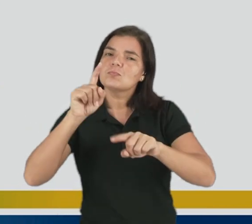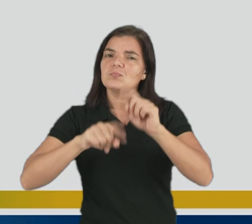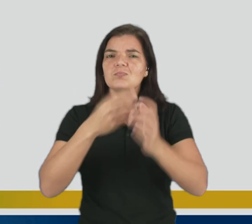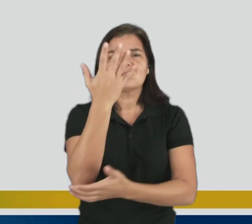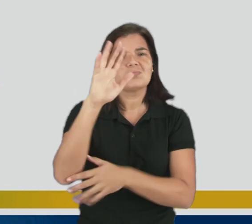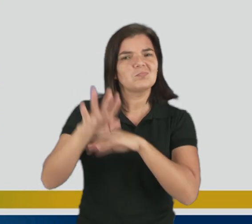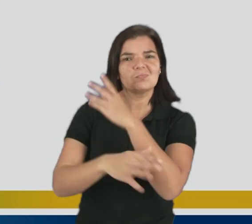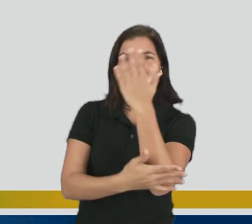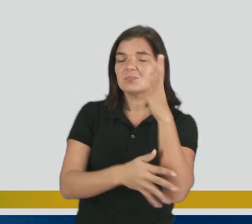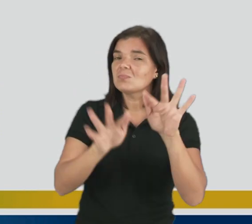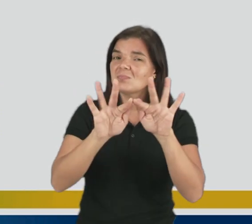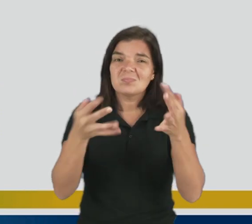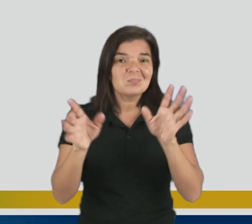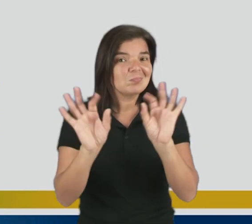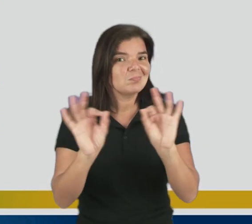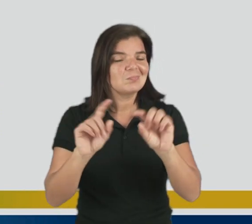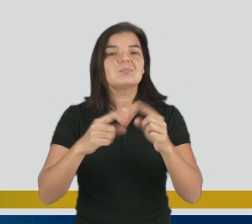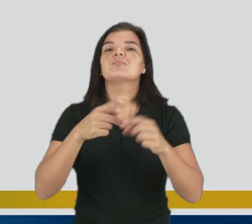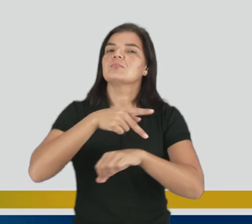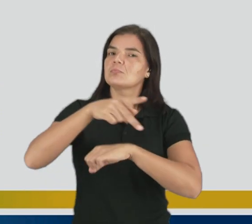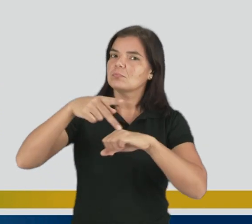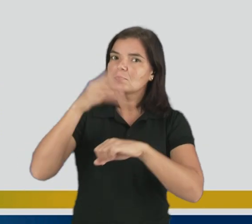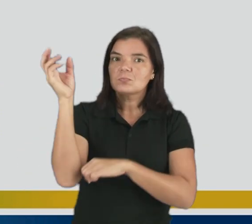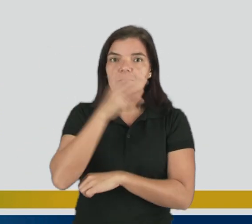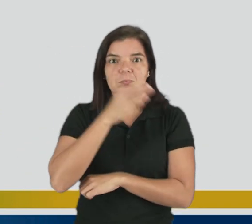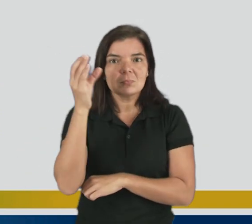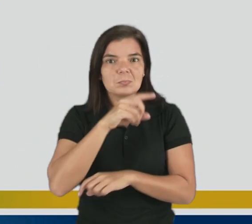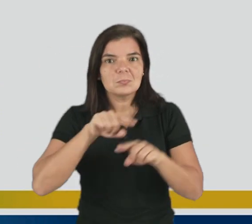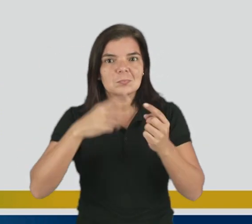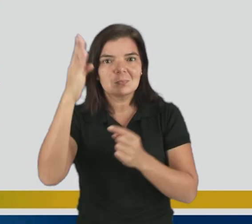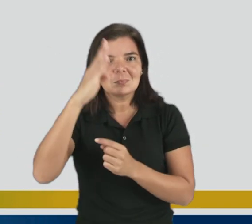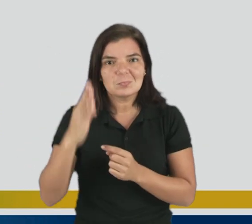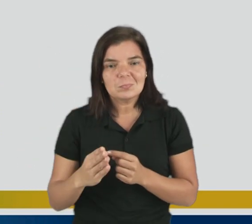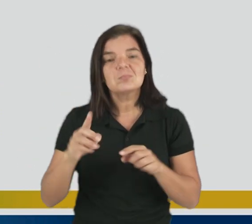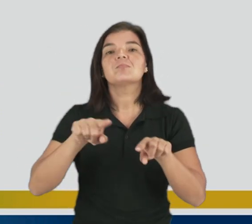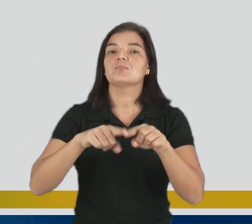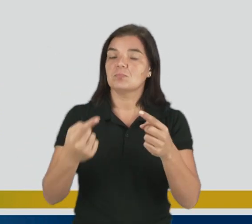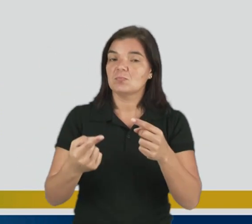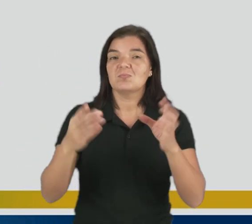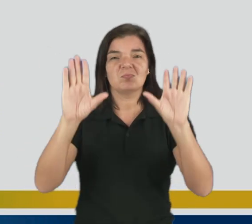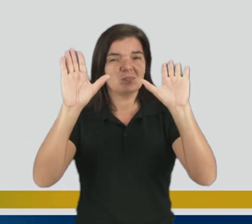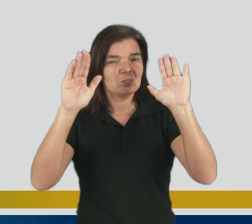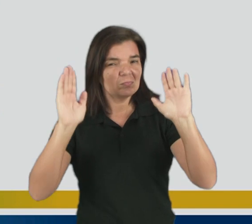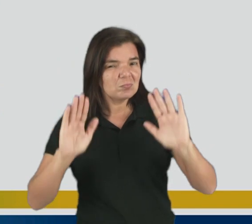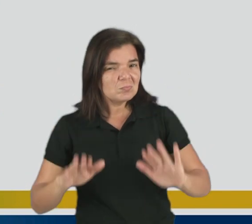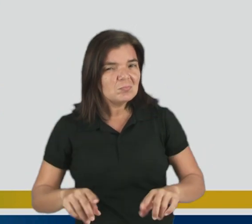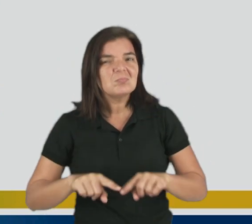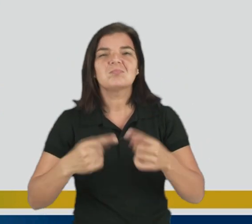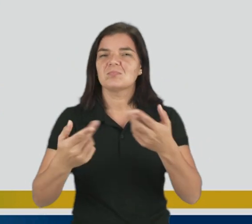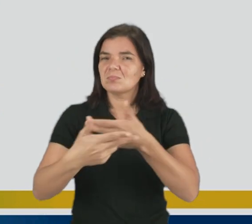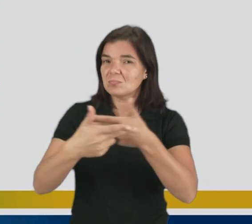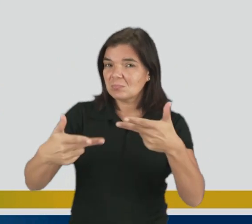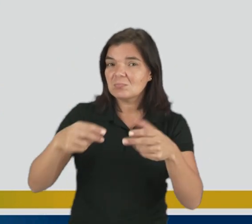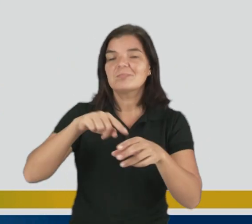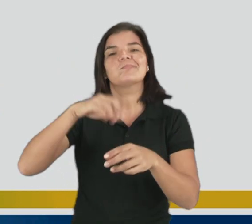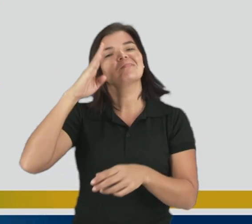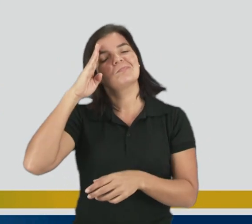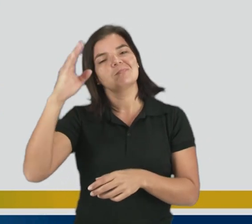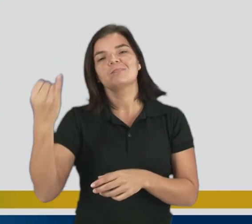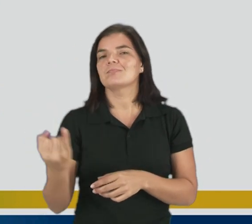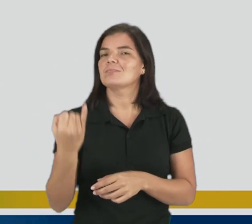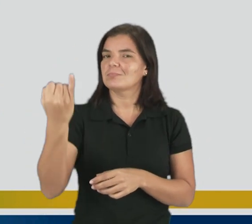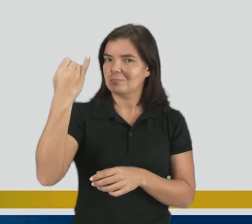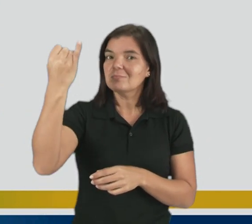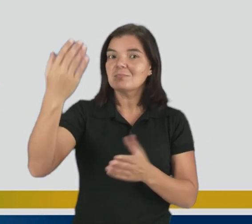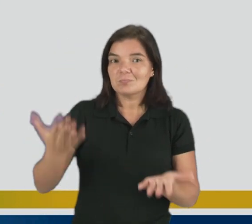ambiental não é simples. E para um país emergente como o Brasil, medidas que barateiam os custos de produção são fundamentais